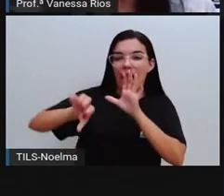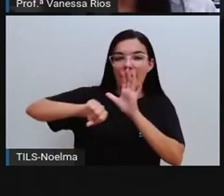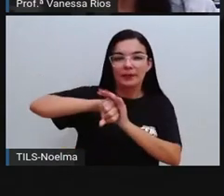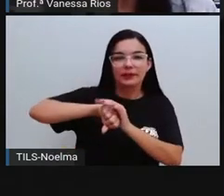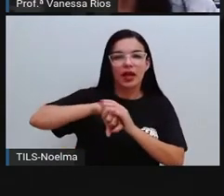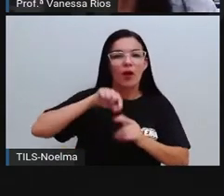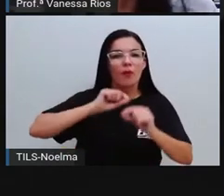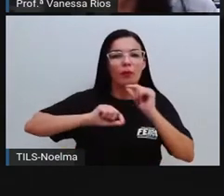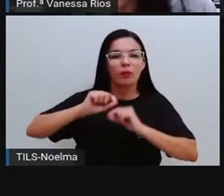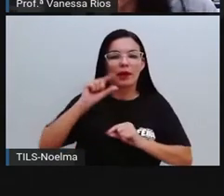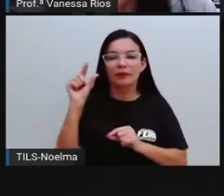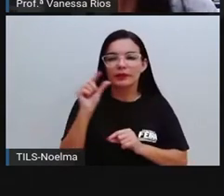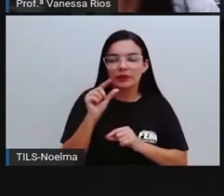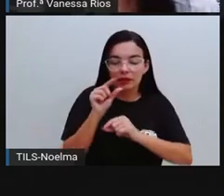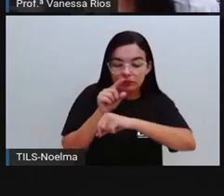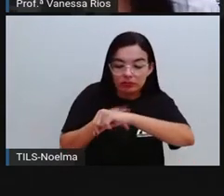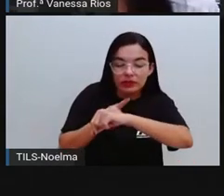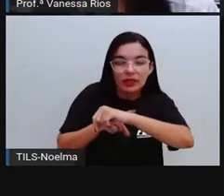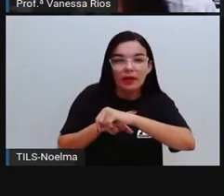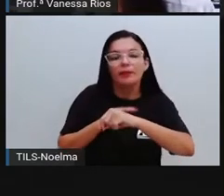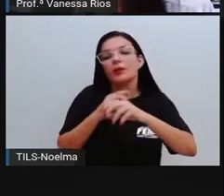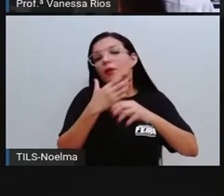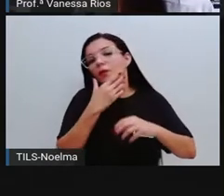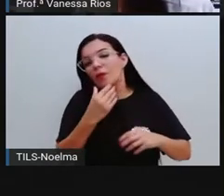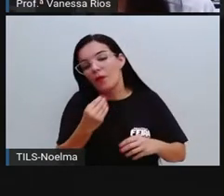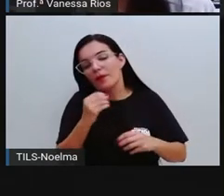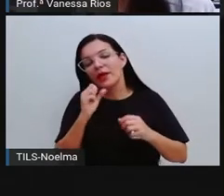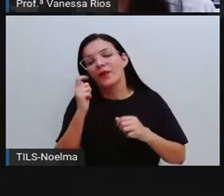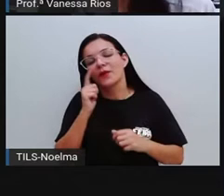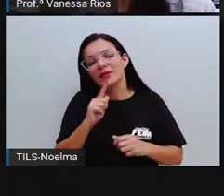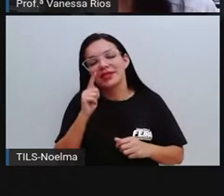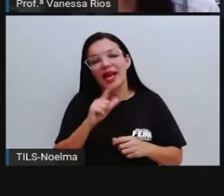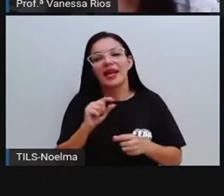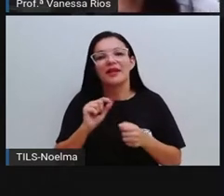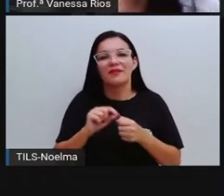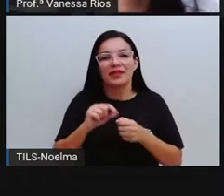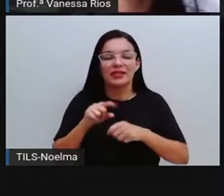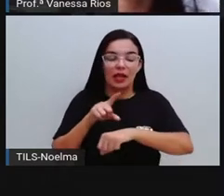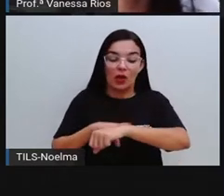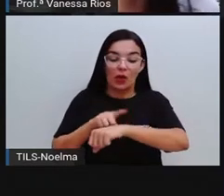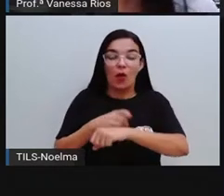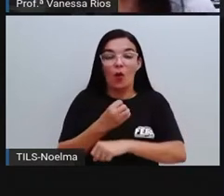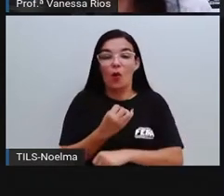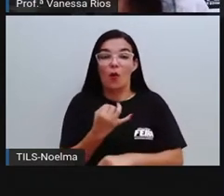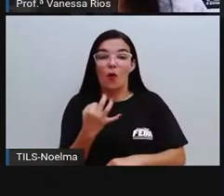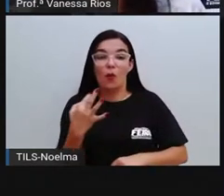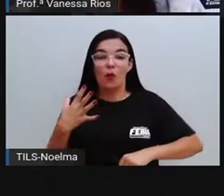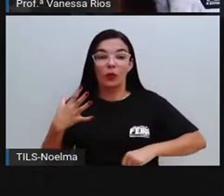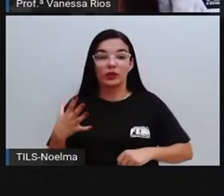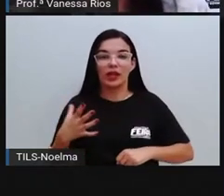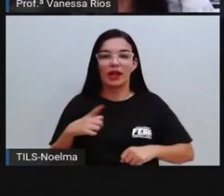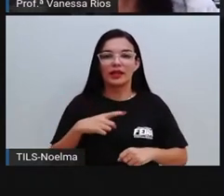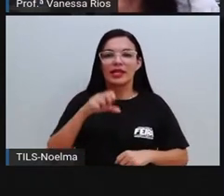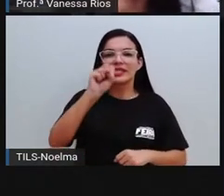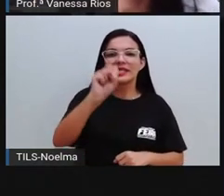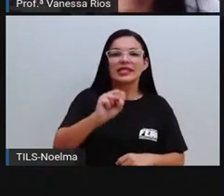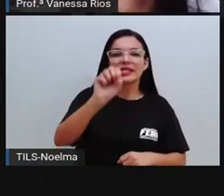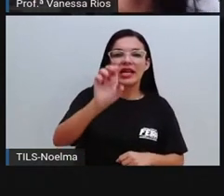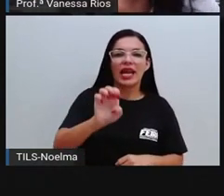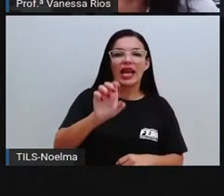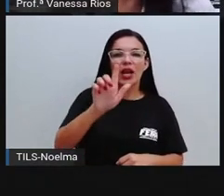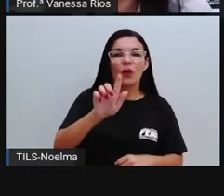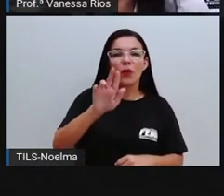menores partes do tempo, o homem consegue fazer essa contagem, né? E conta aí os segundos, conta